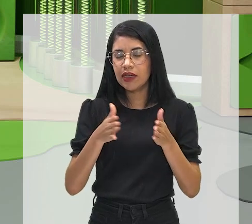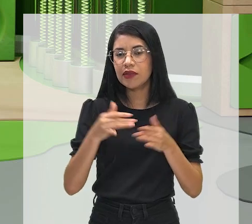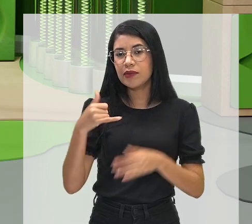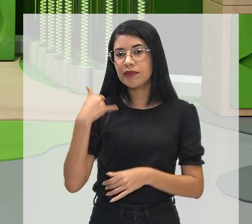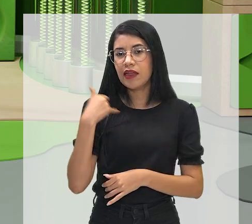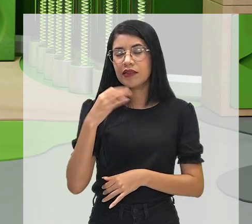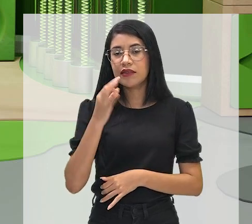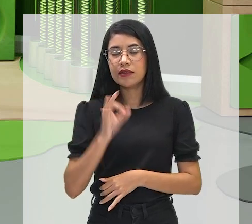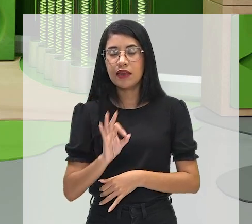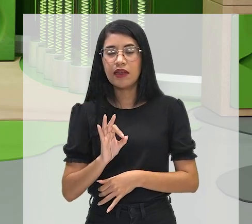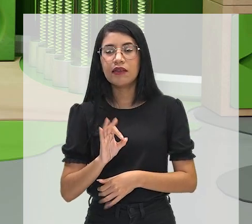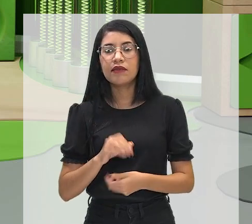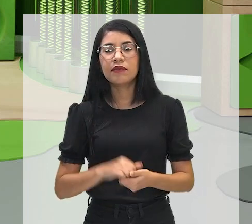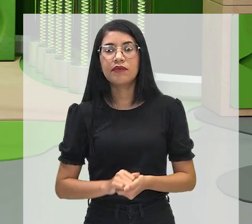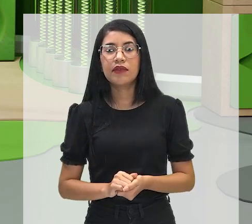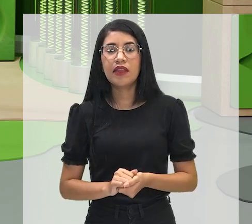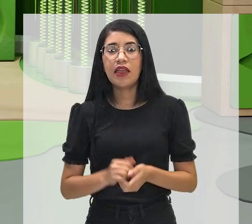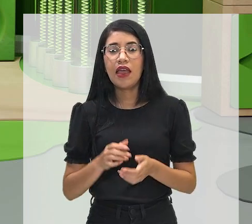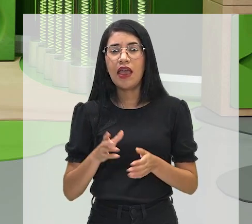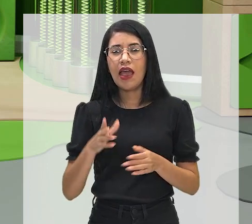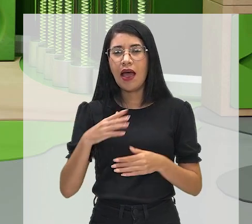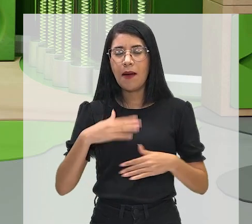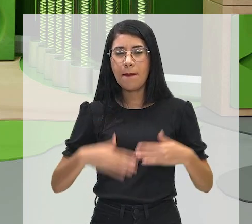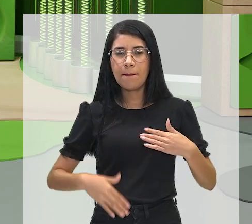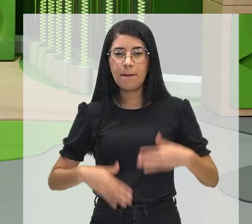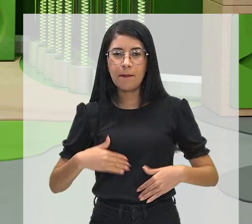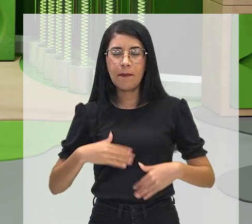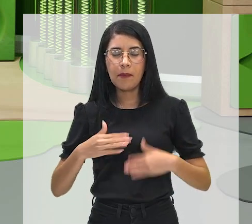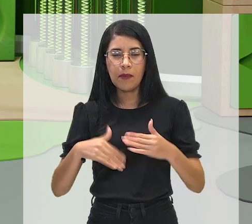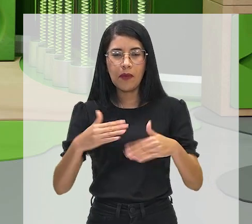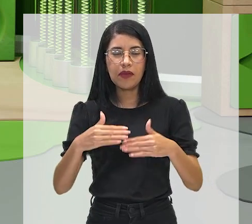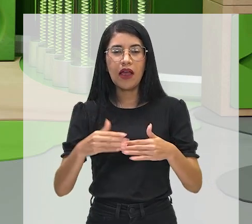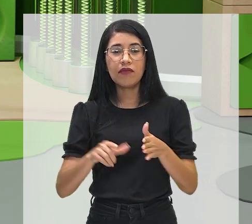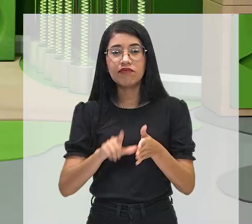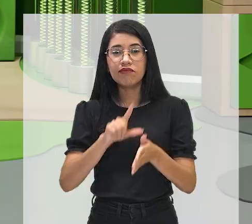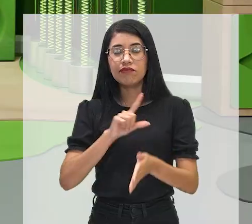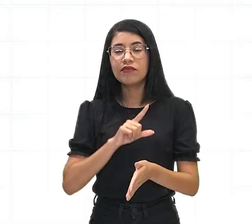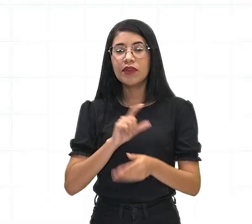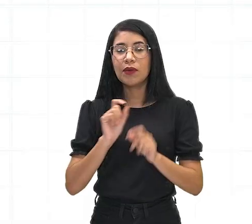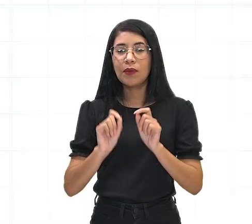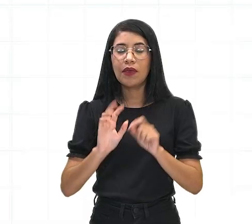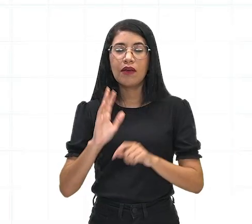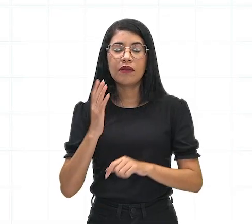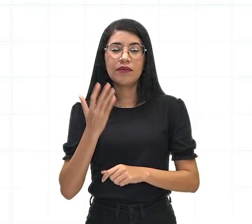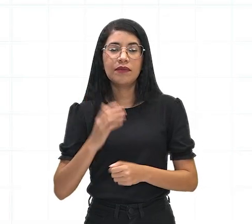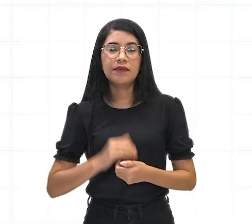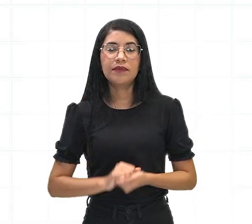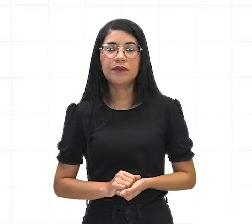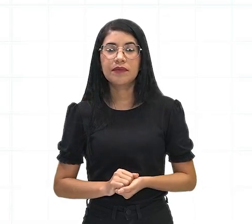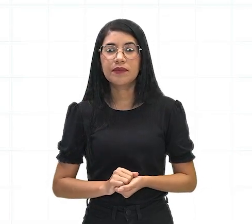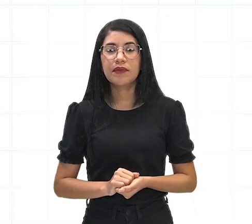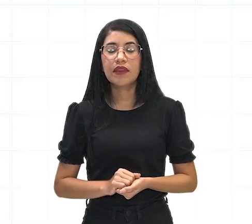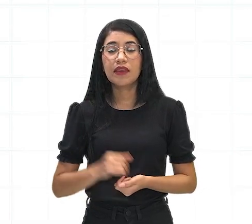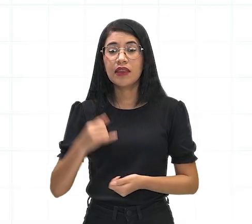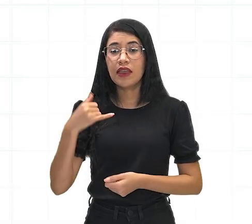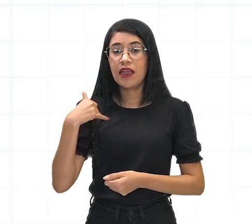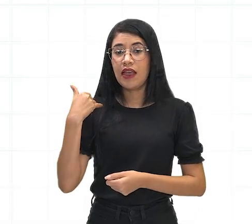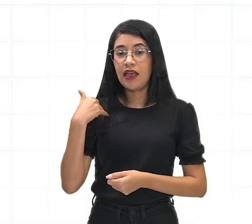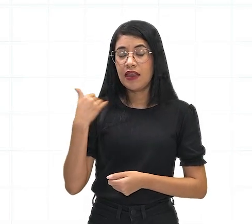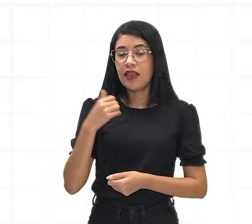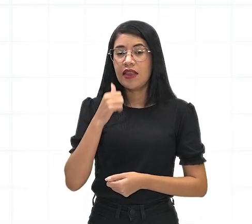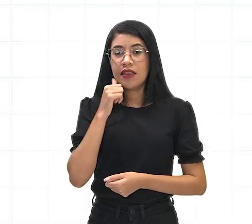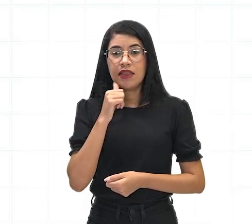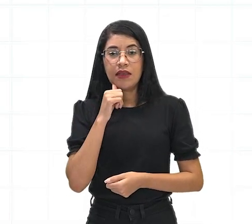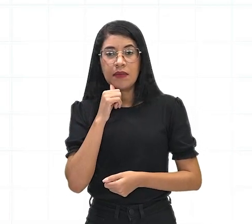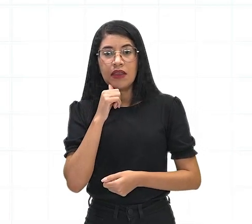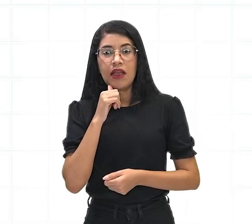né? É o que a gente chama de puberdade precoce. E na puberdade precoce, o que vai acontecer? A idade